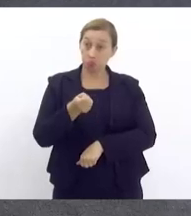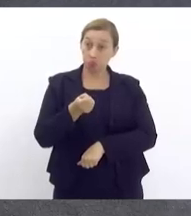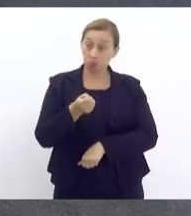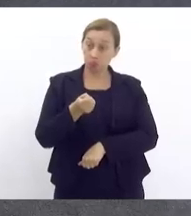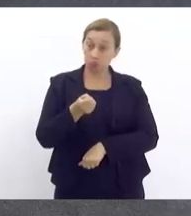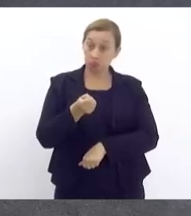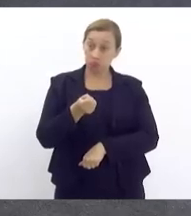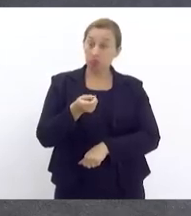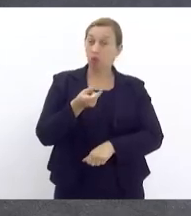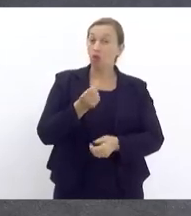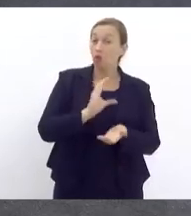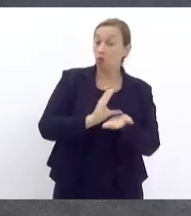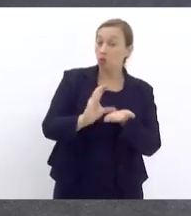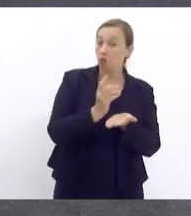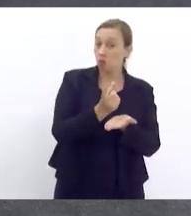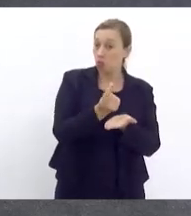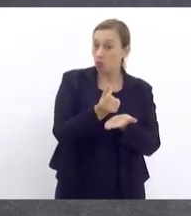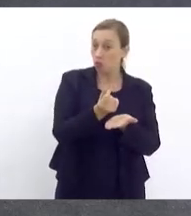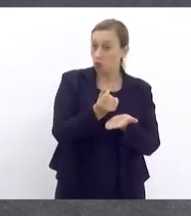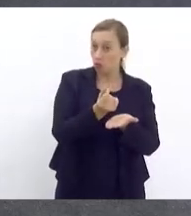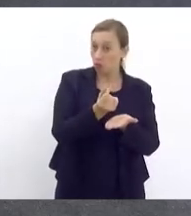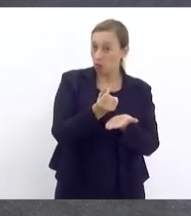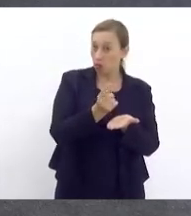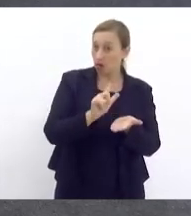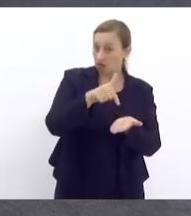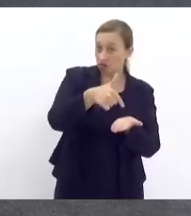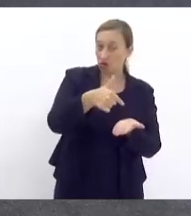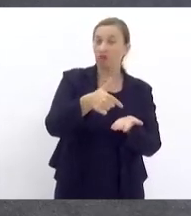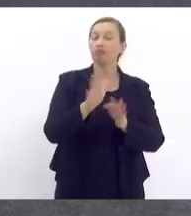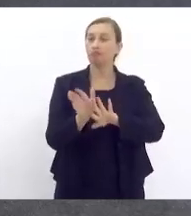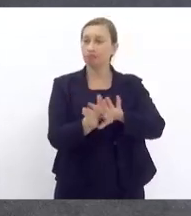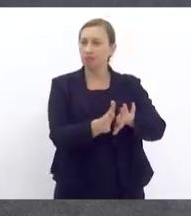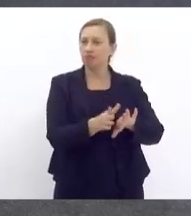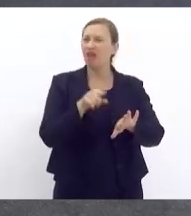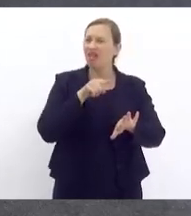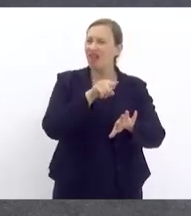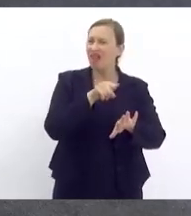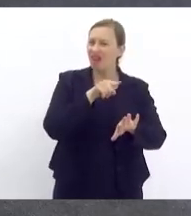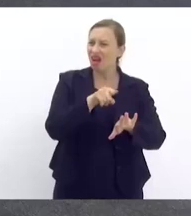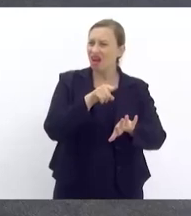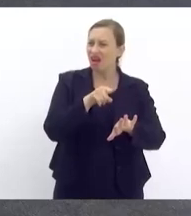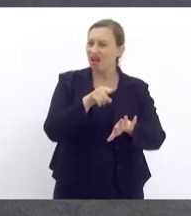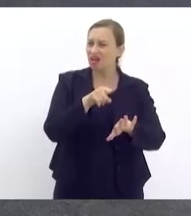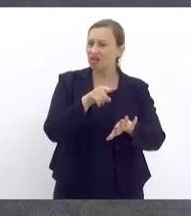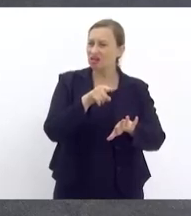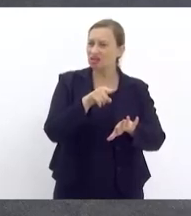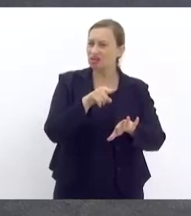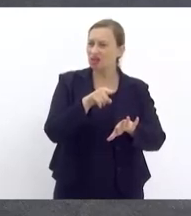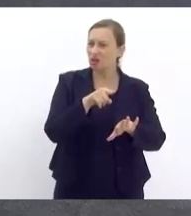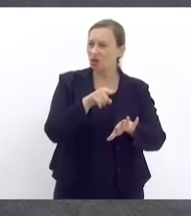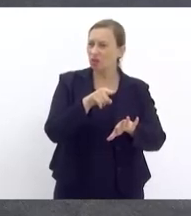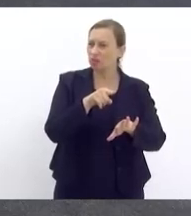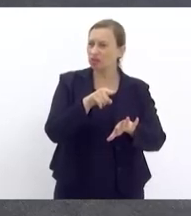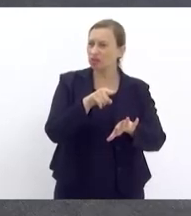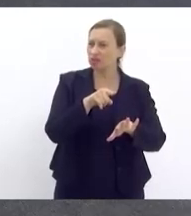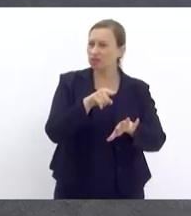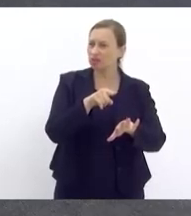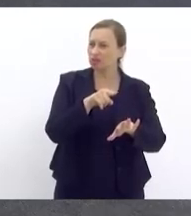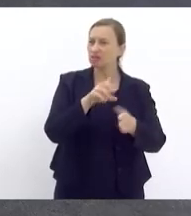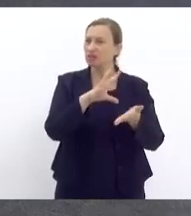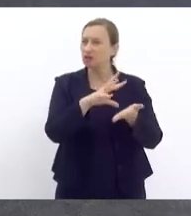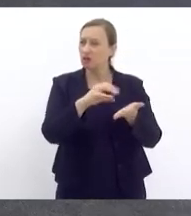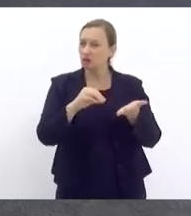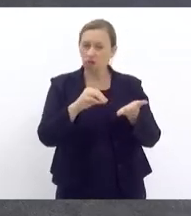programação orçamentária e lá e ela é uma cópia da emenda constitucional federal com algumas